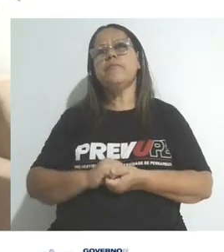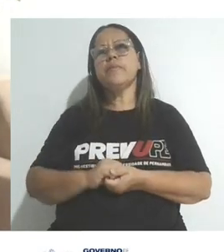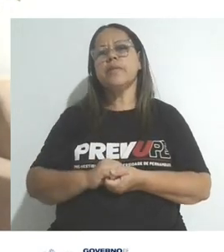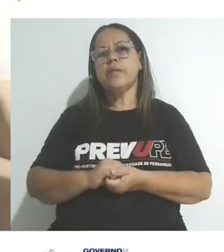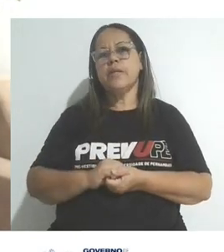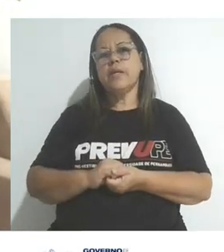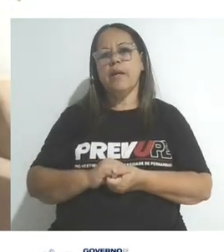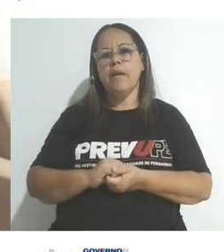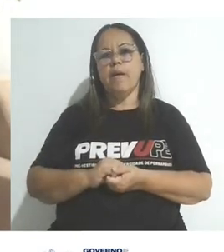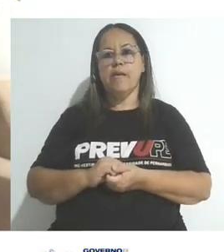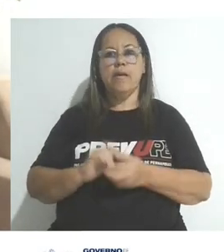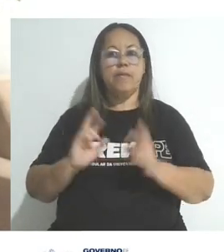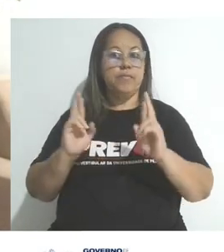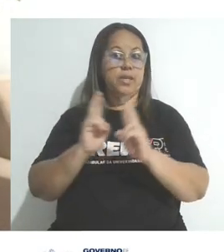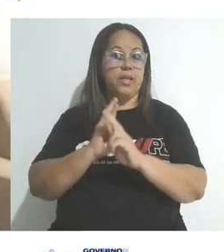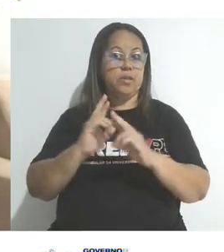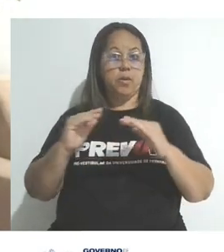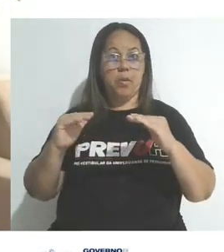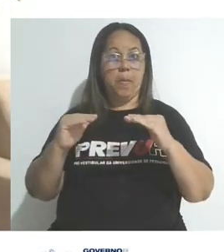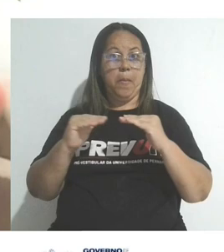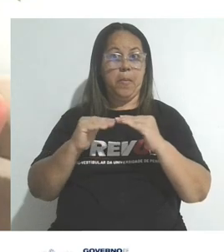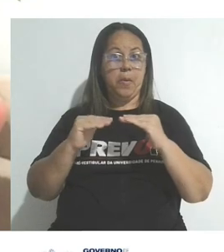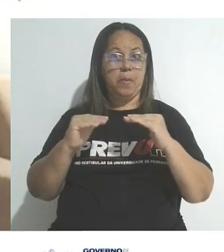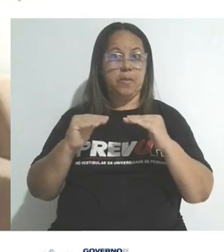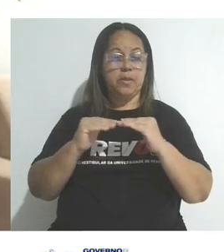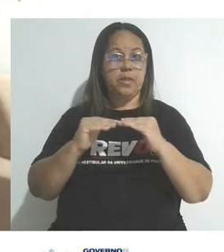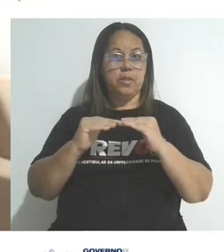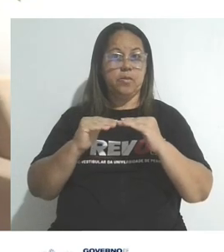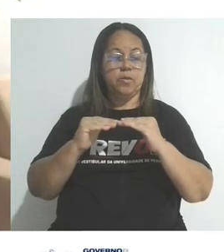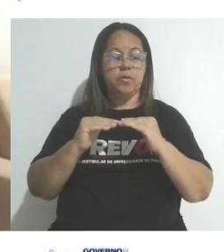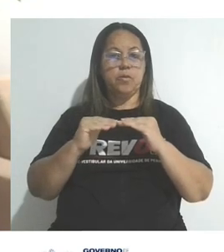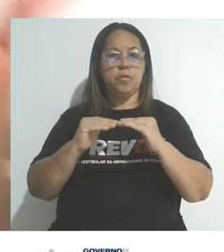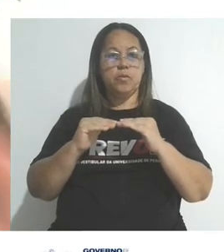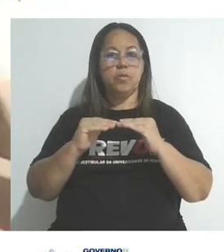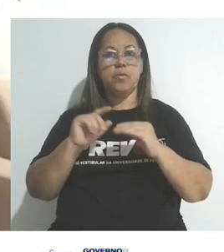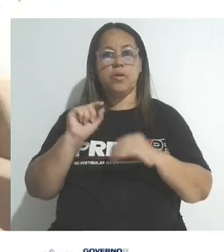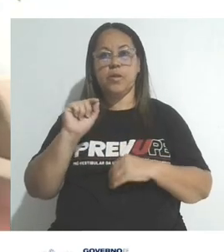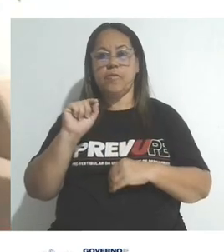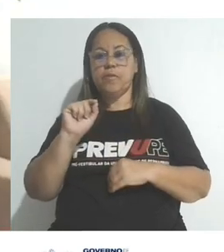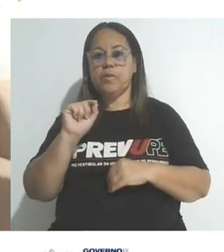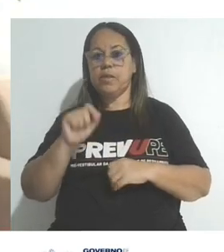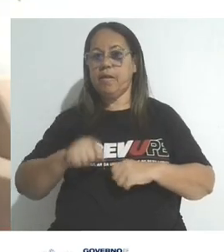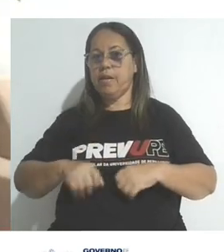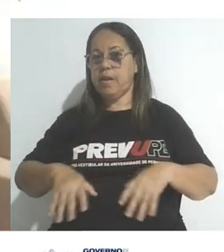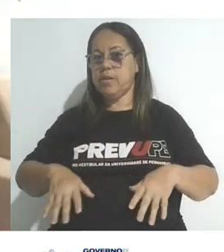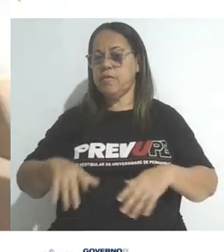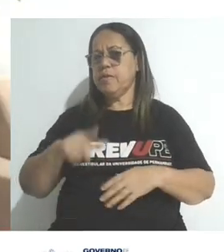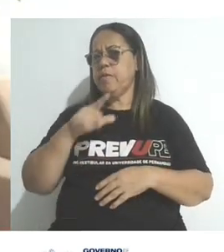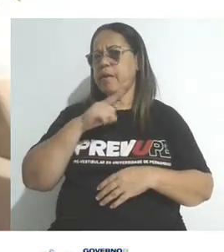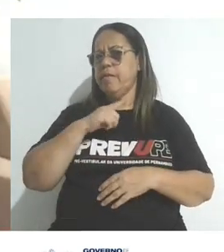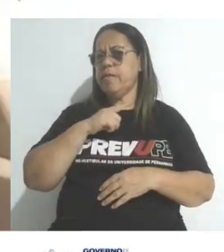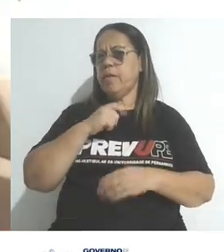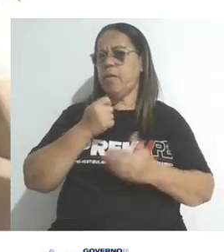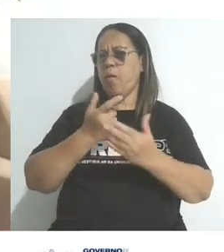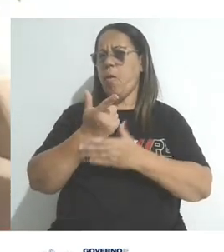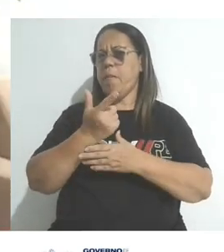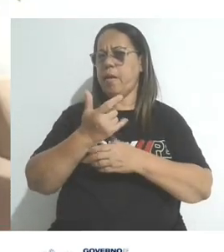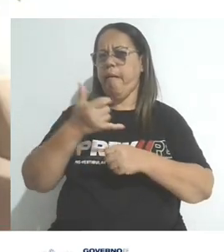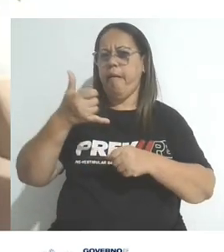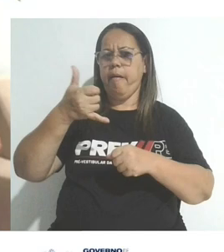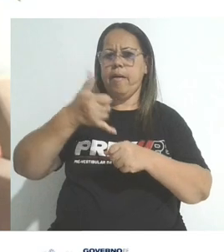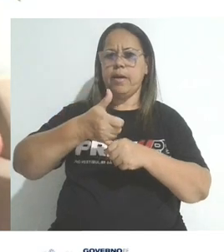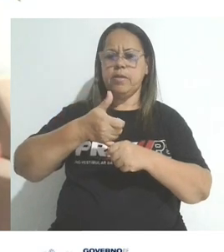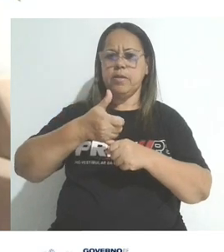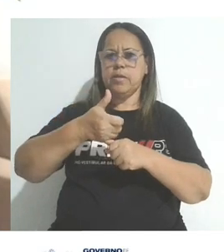de proporcionalidade do custo que você vai ter ao consumir gasolina. Por exemplo, para